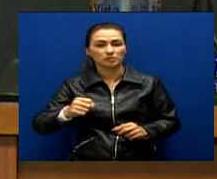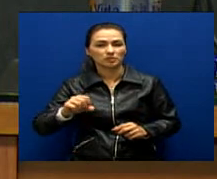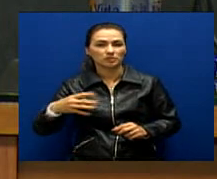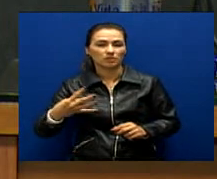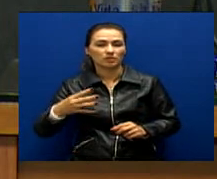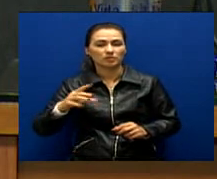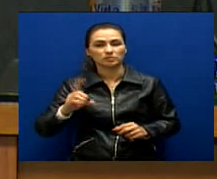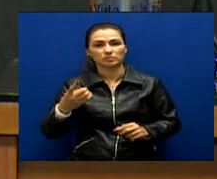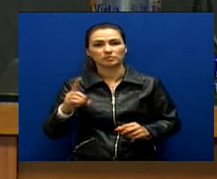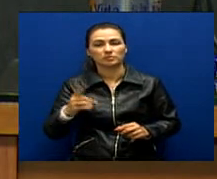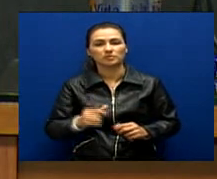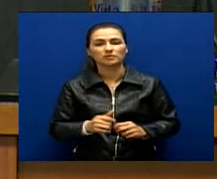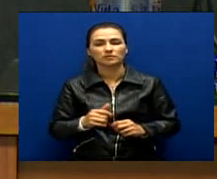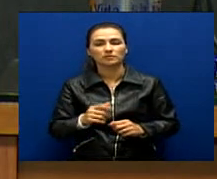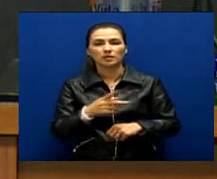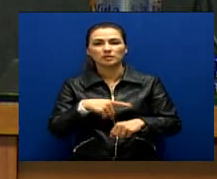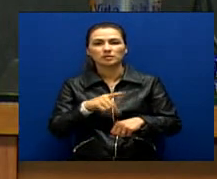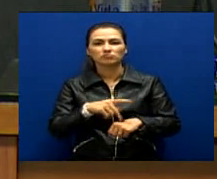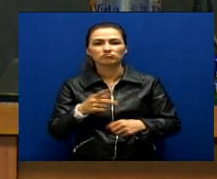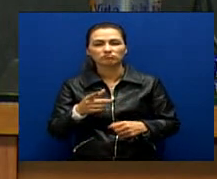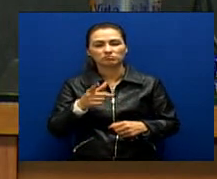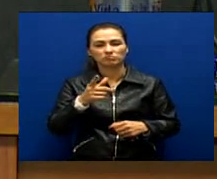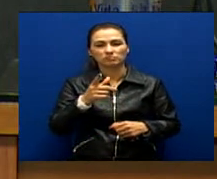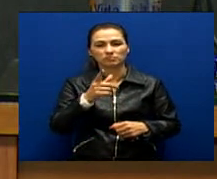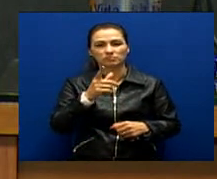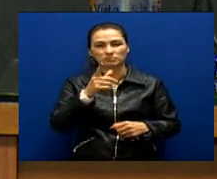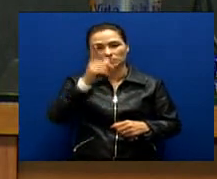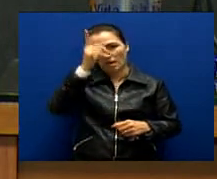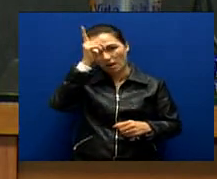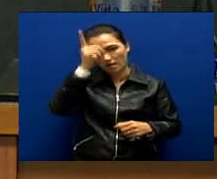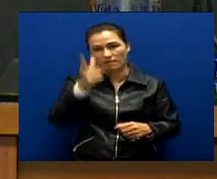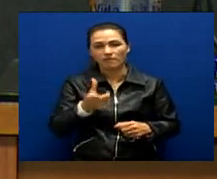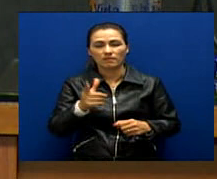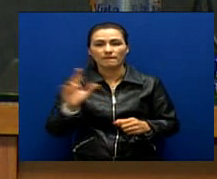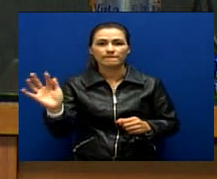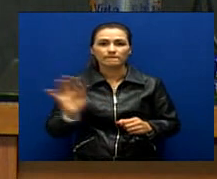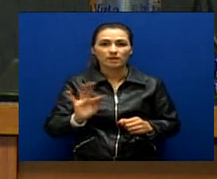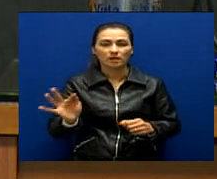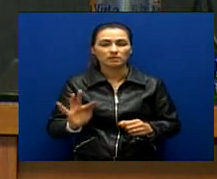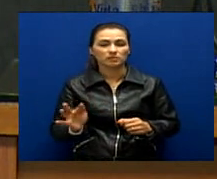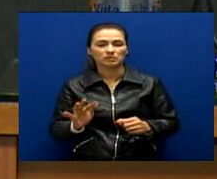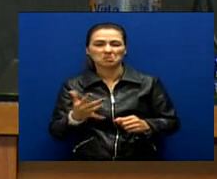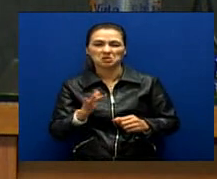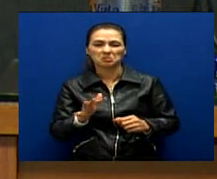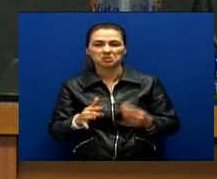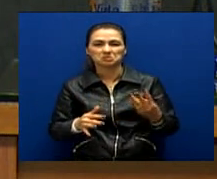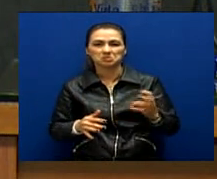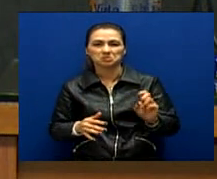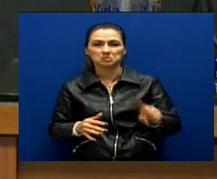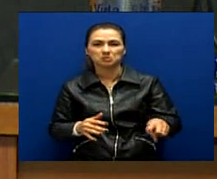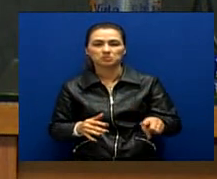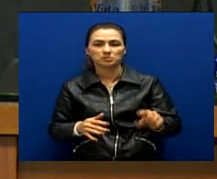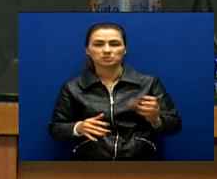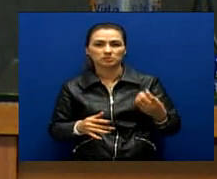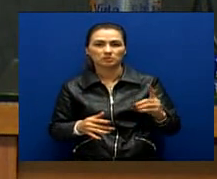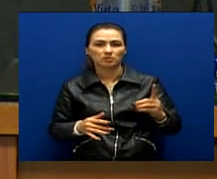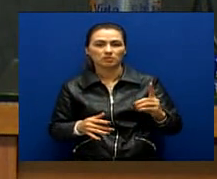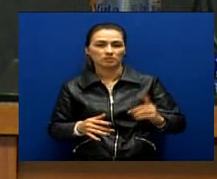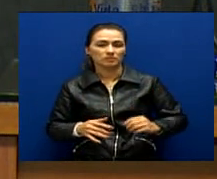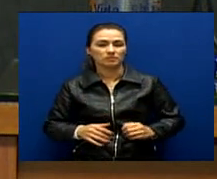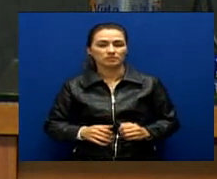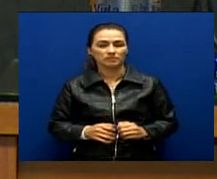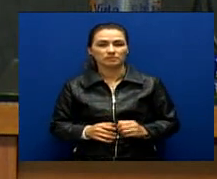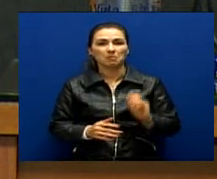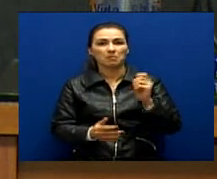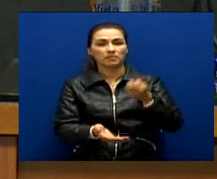reino unido frança alemanha que o sistema híbrido mas tem muito dessa vez público está na faixa dos 3 mil dólares per capita assim